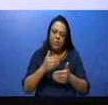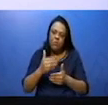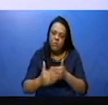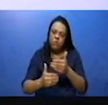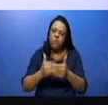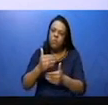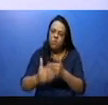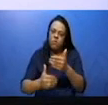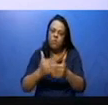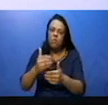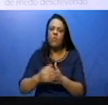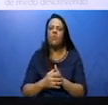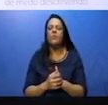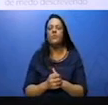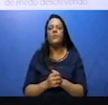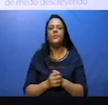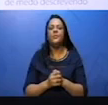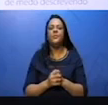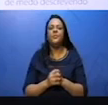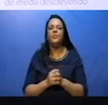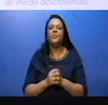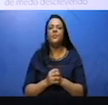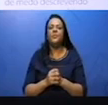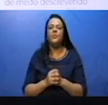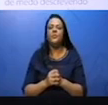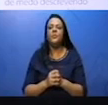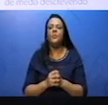estas instruções.